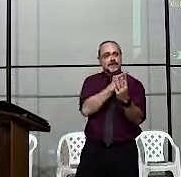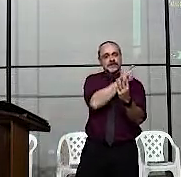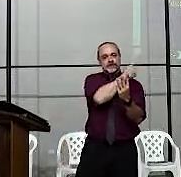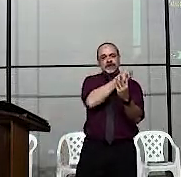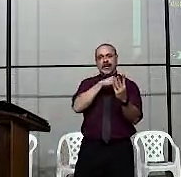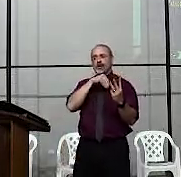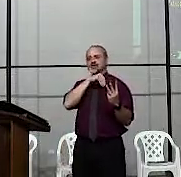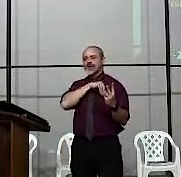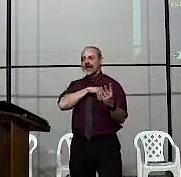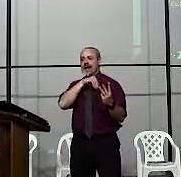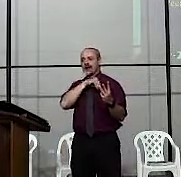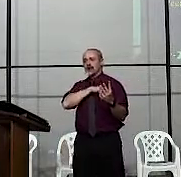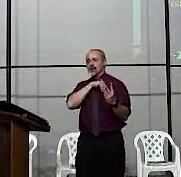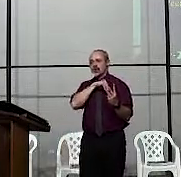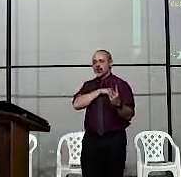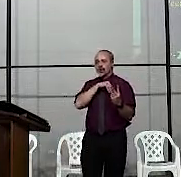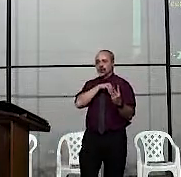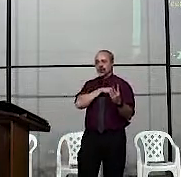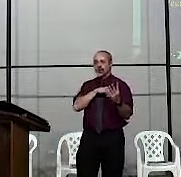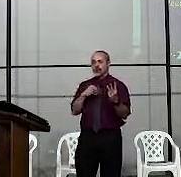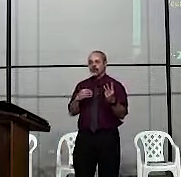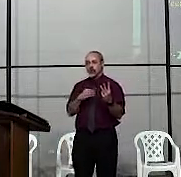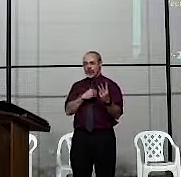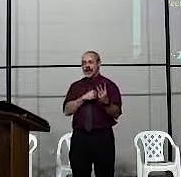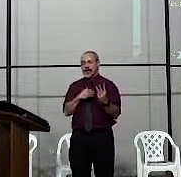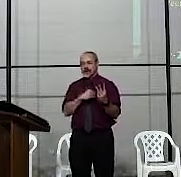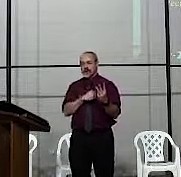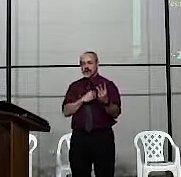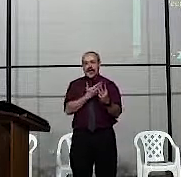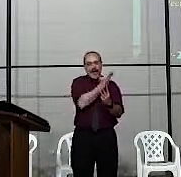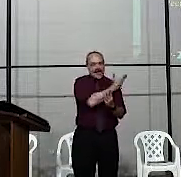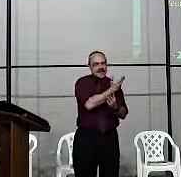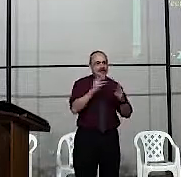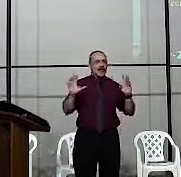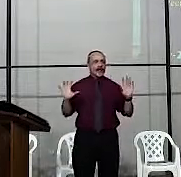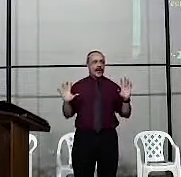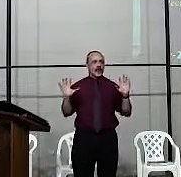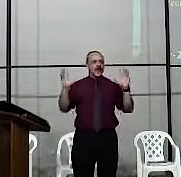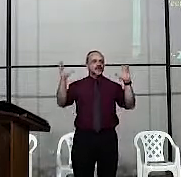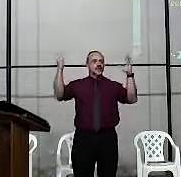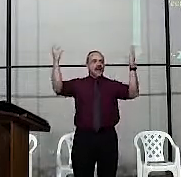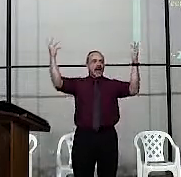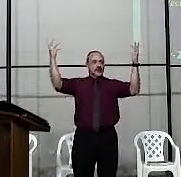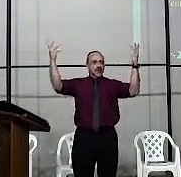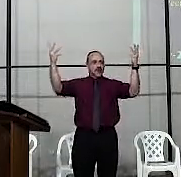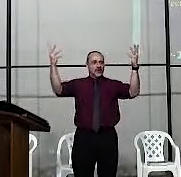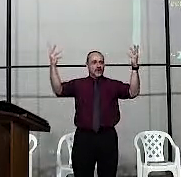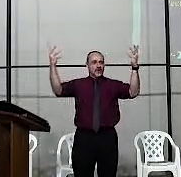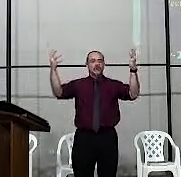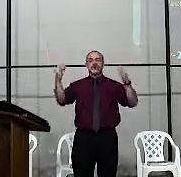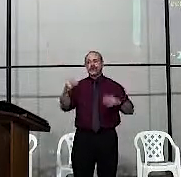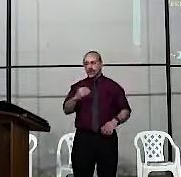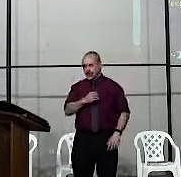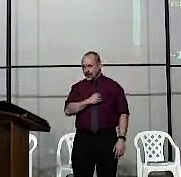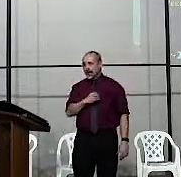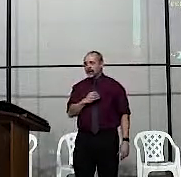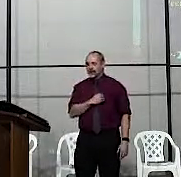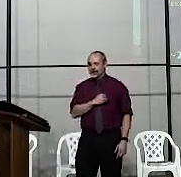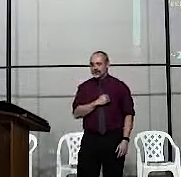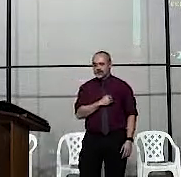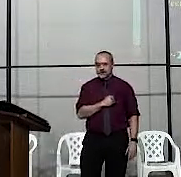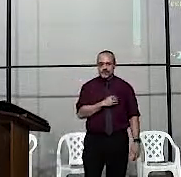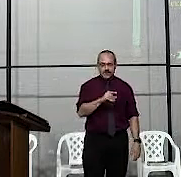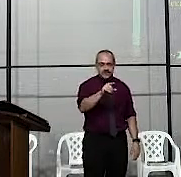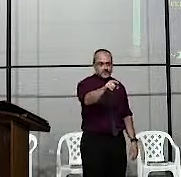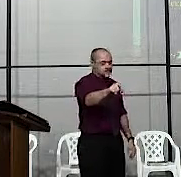Esse é o salário do pecado. Esse é o resultado do pecado.